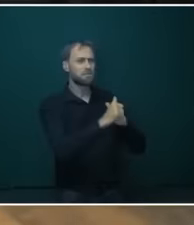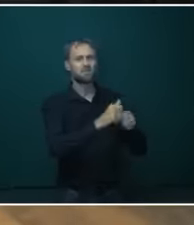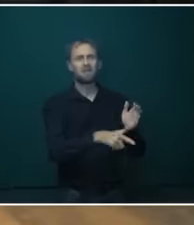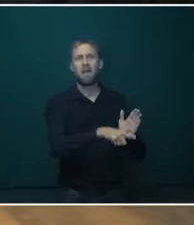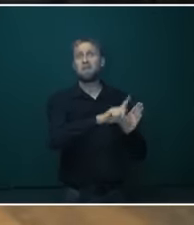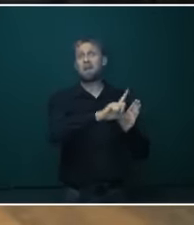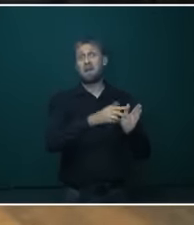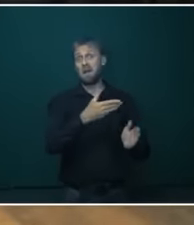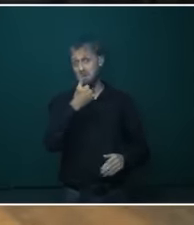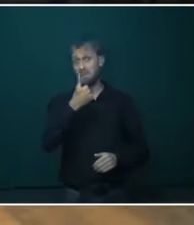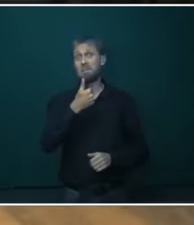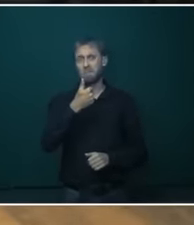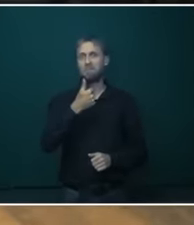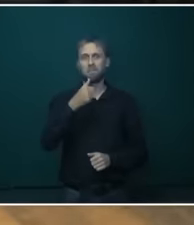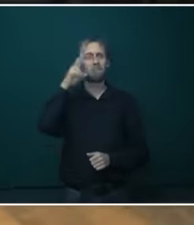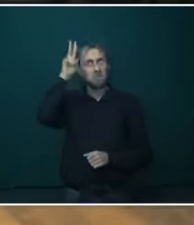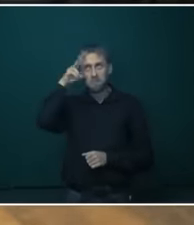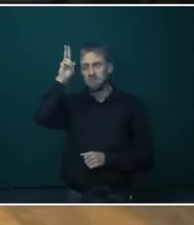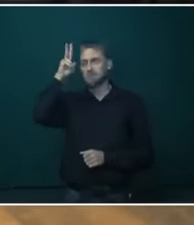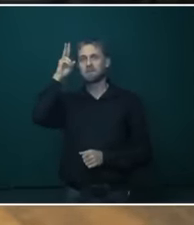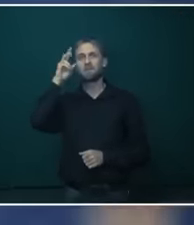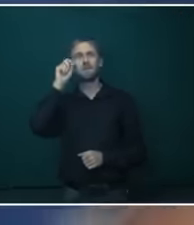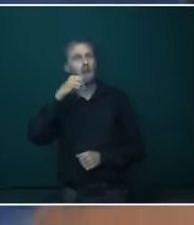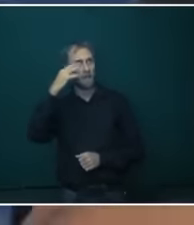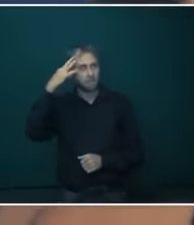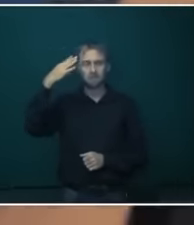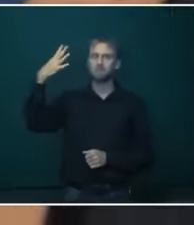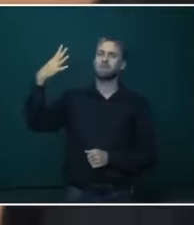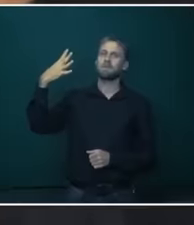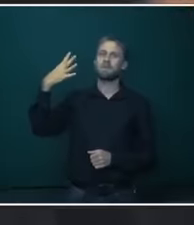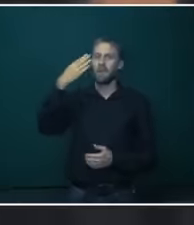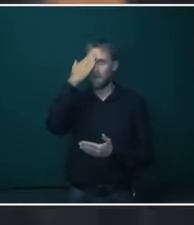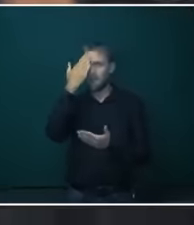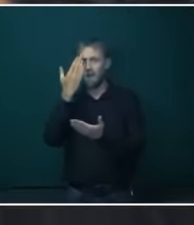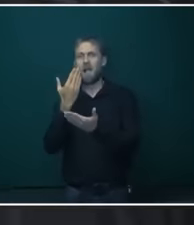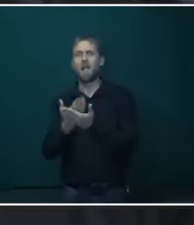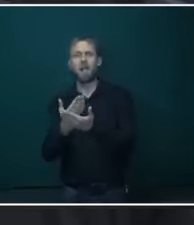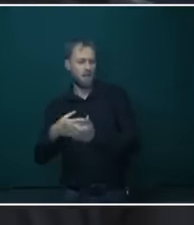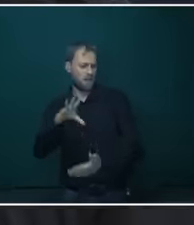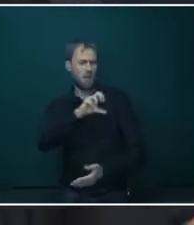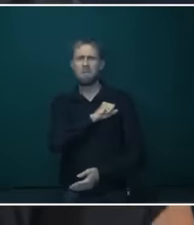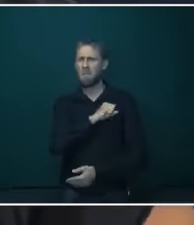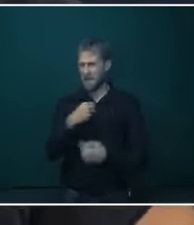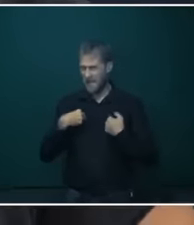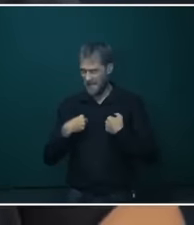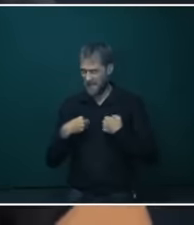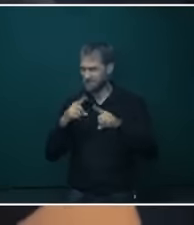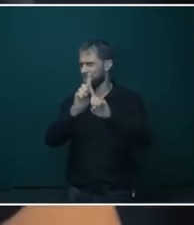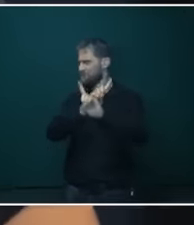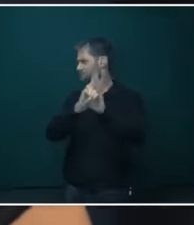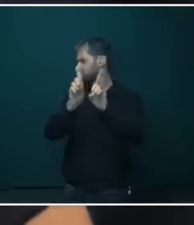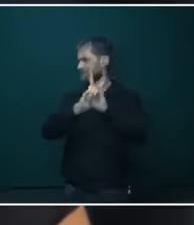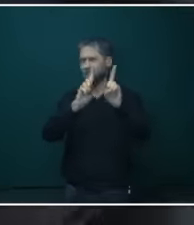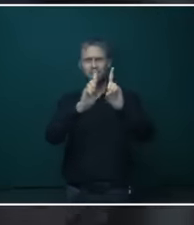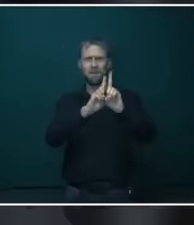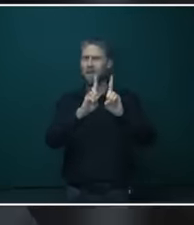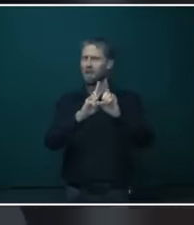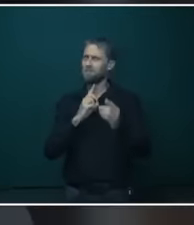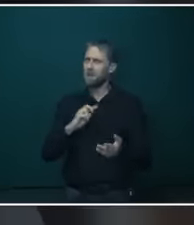Antes embriagado do que iludido, acreditar no amor já não faz mais sentido. Eu